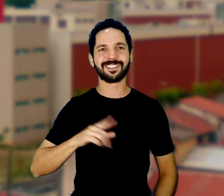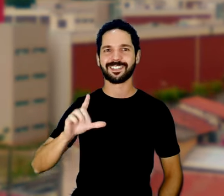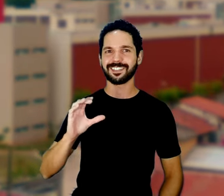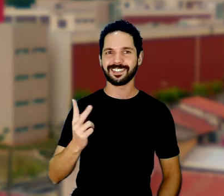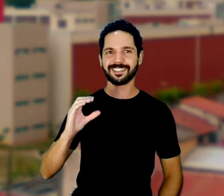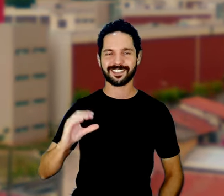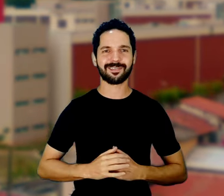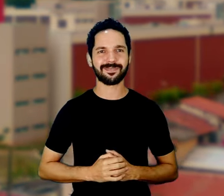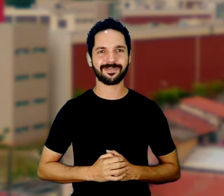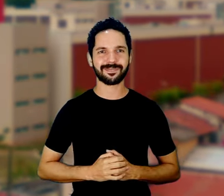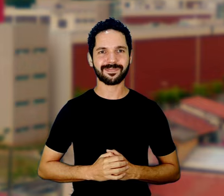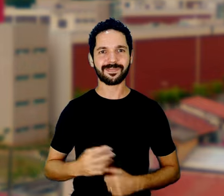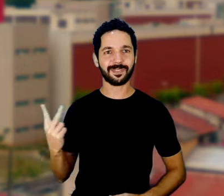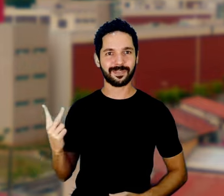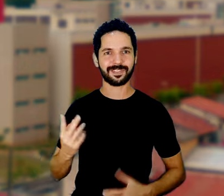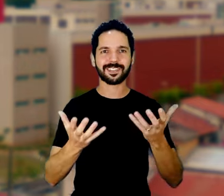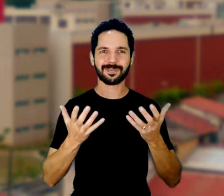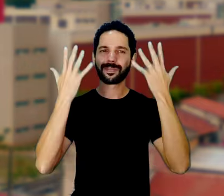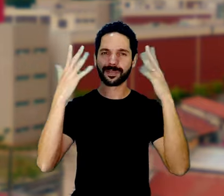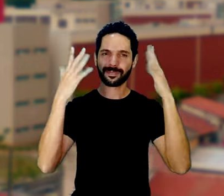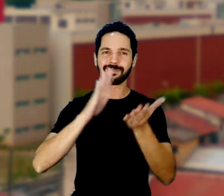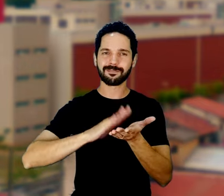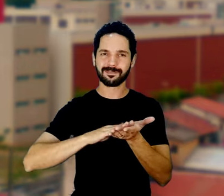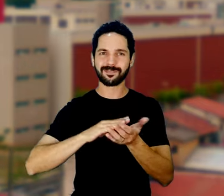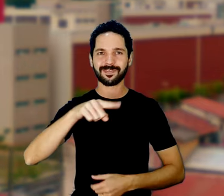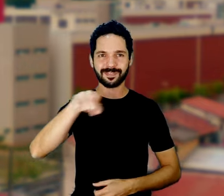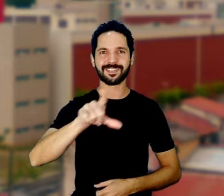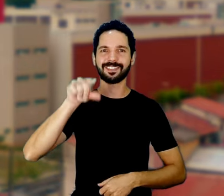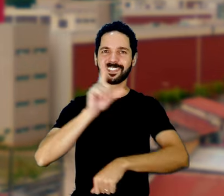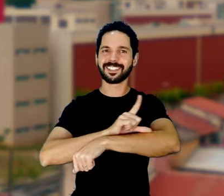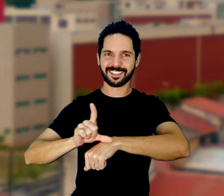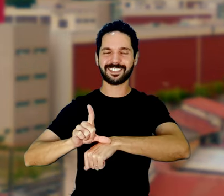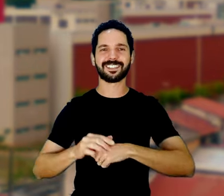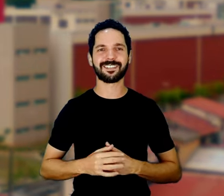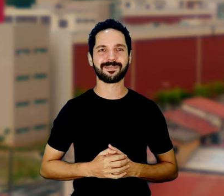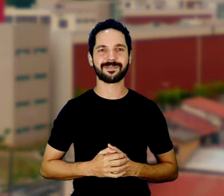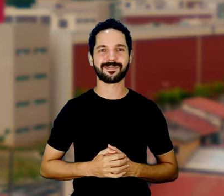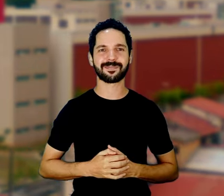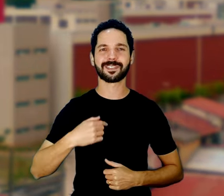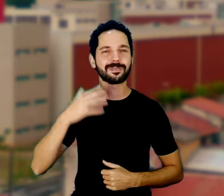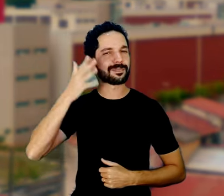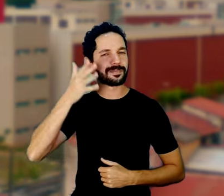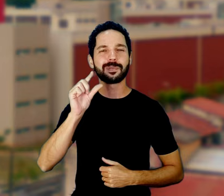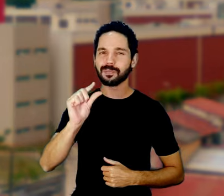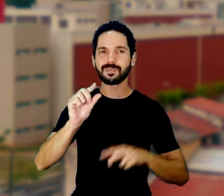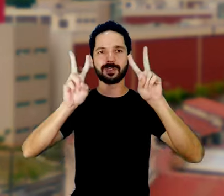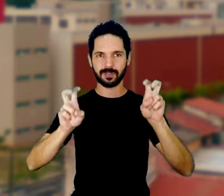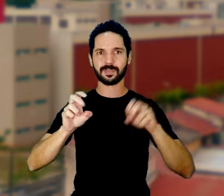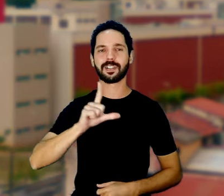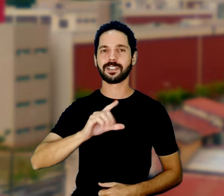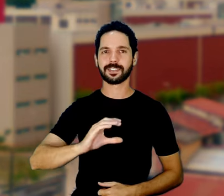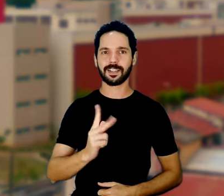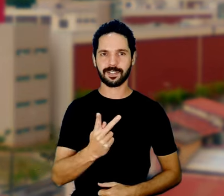LCH. Gostaríamos de parabenizar vocês pela escolha da licenciatura. Eu vou falar um pouquinho sobre a